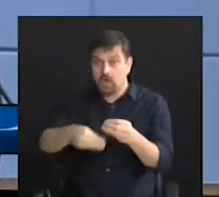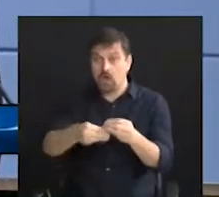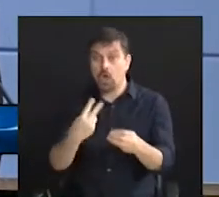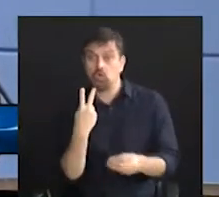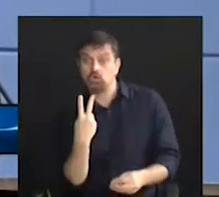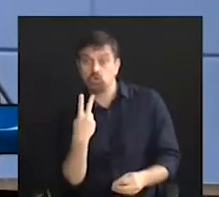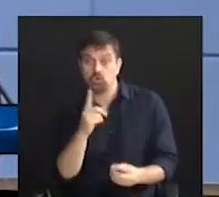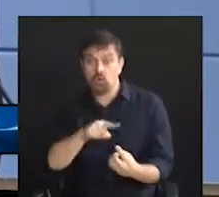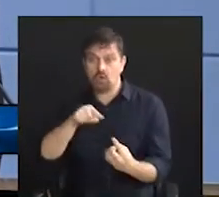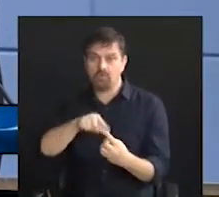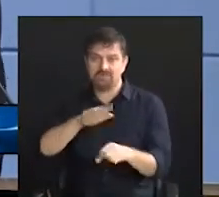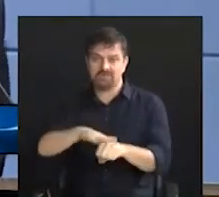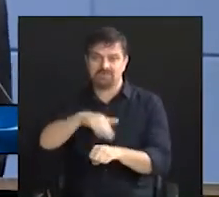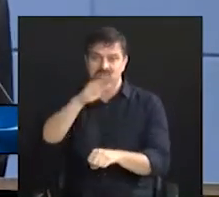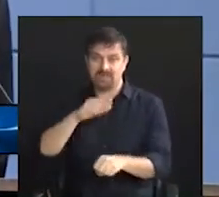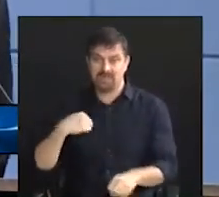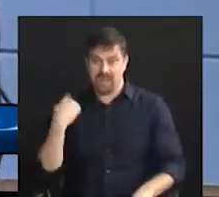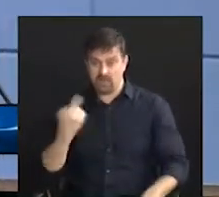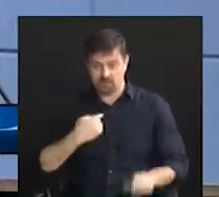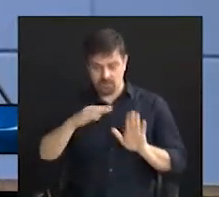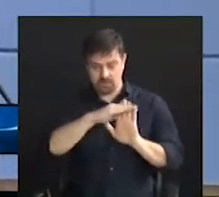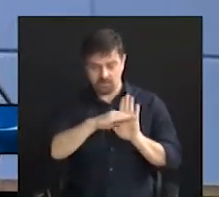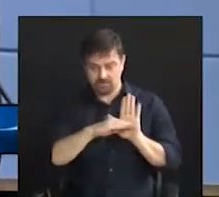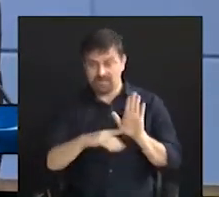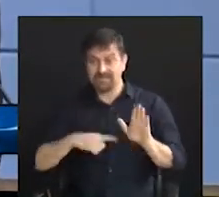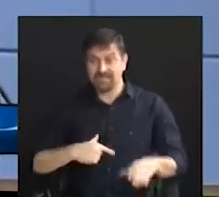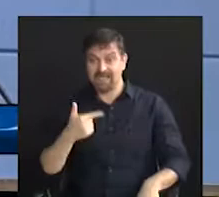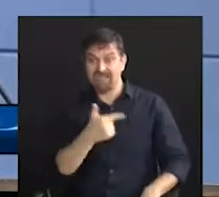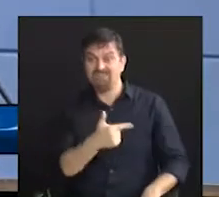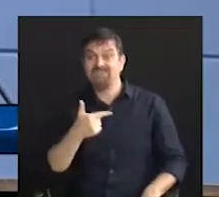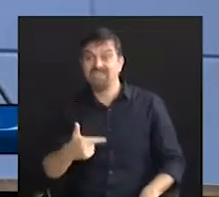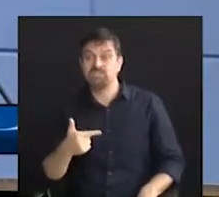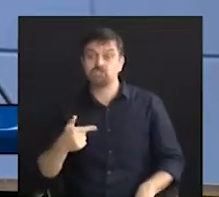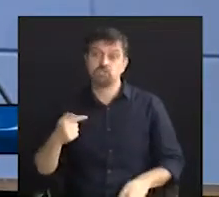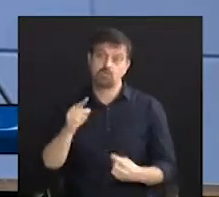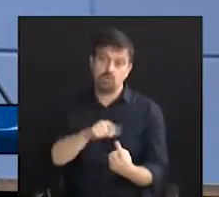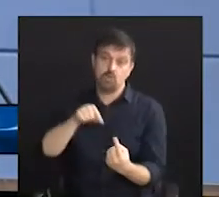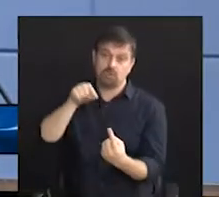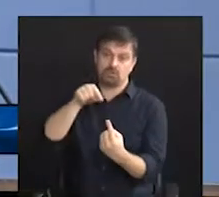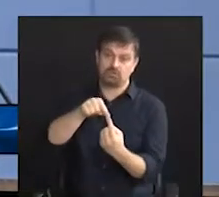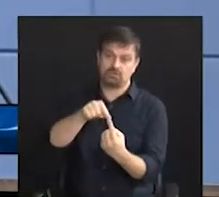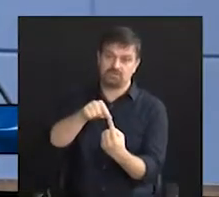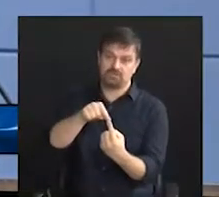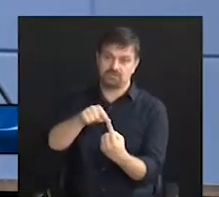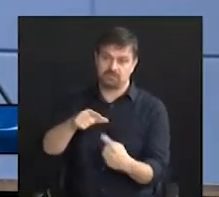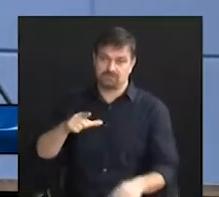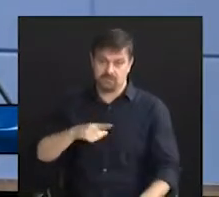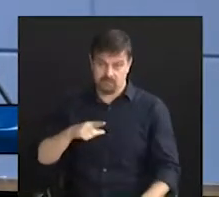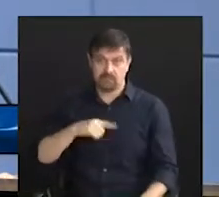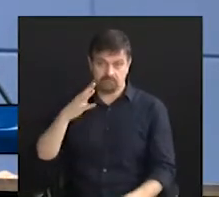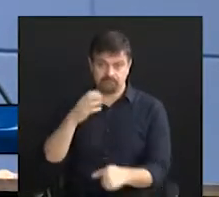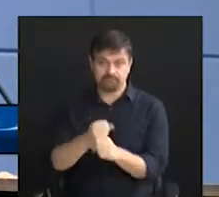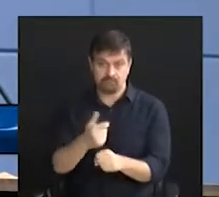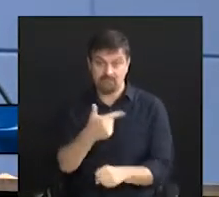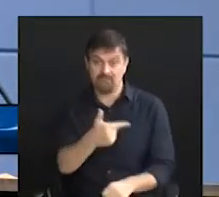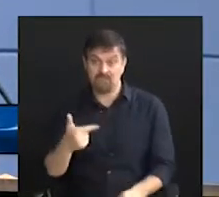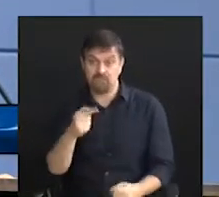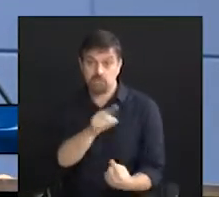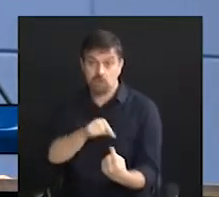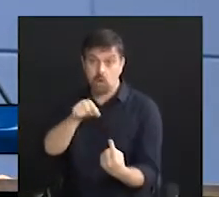Então, hoje, o nosso plano, ele vai além, inclusive, do plano nacional. Nós temos 22 metas.